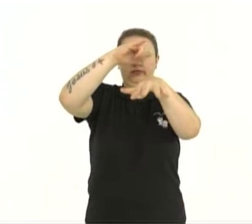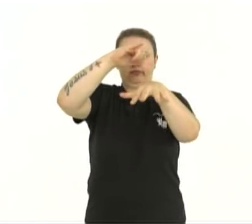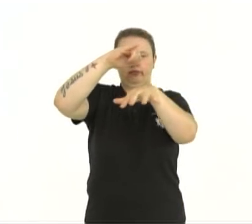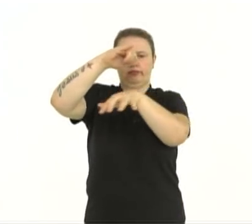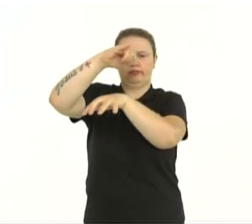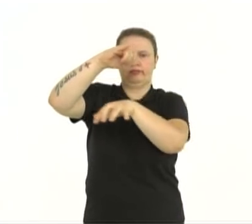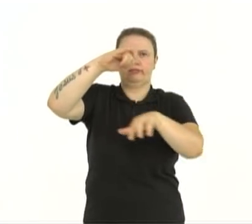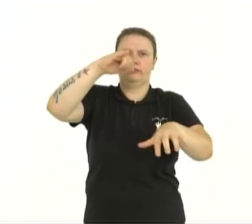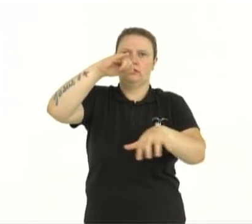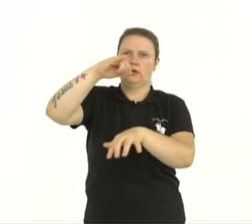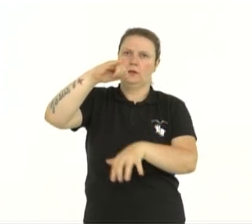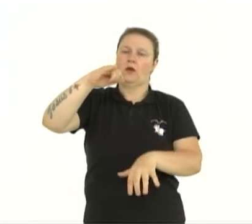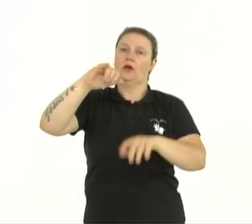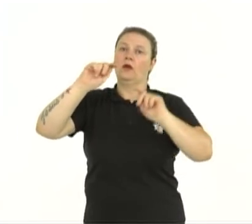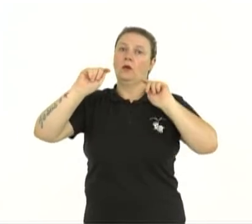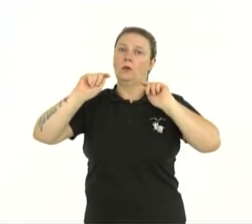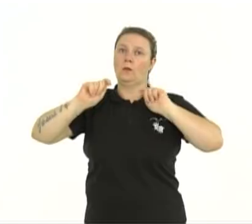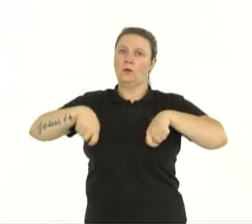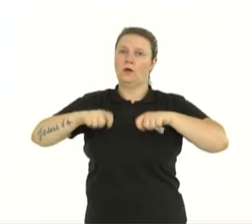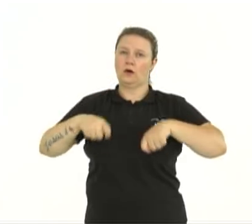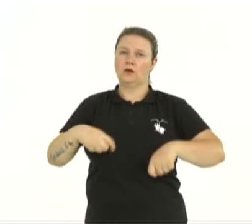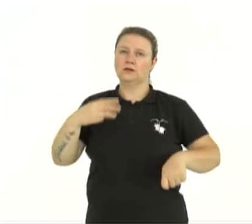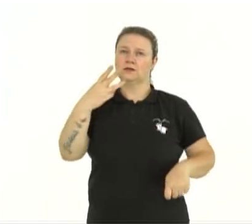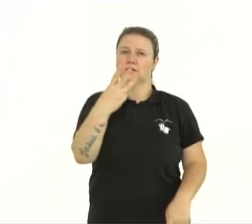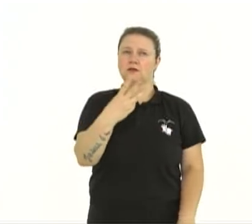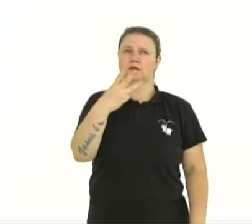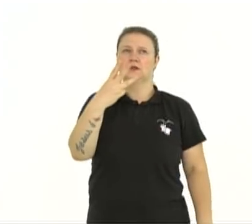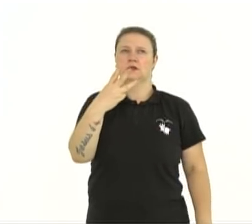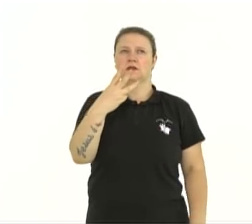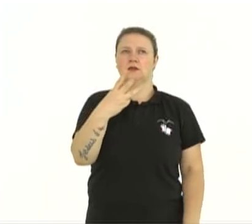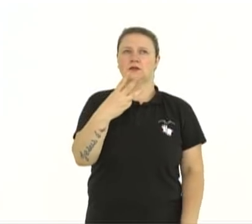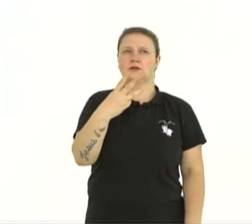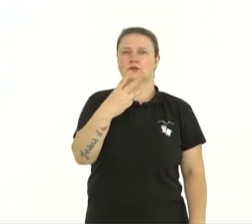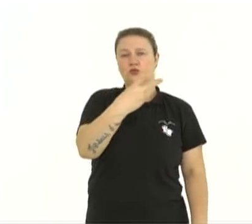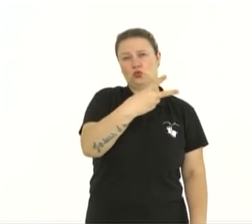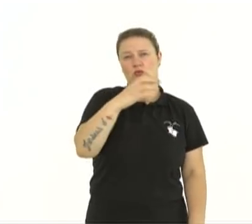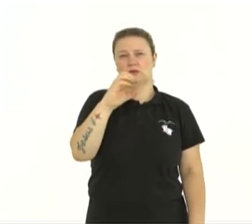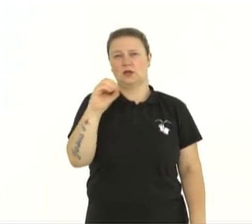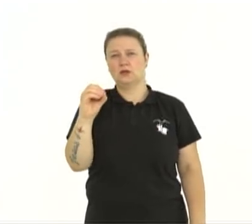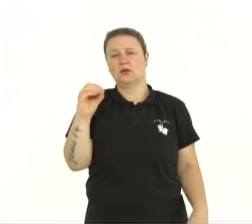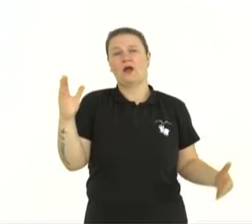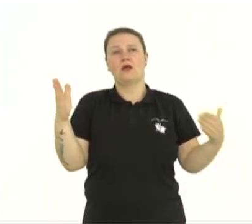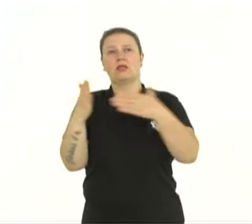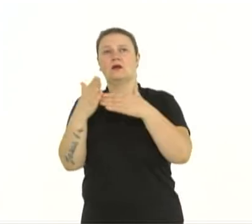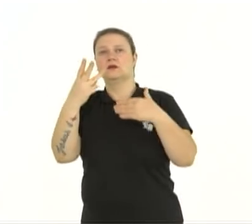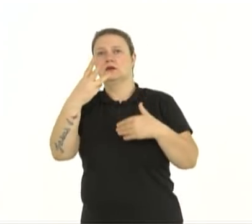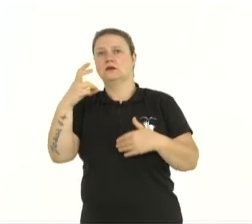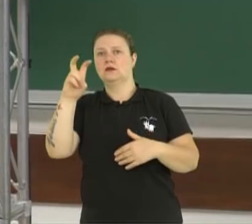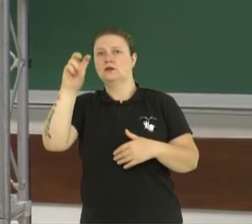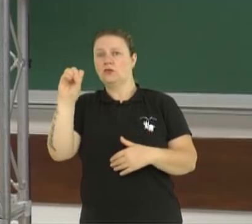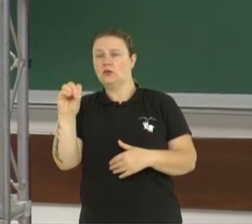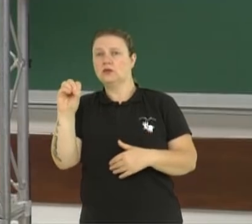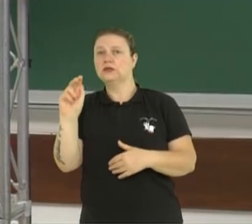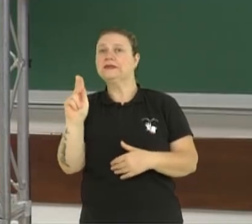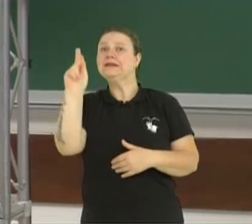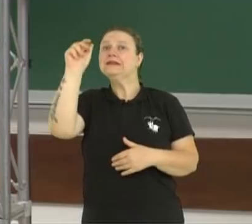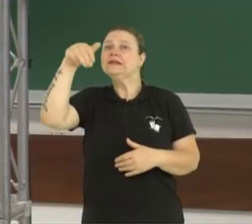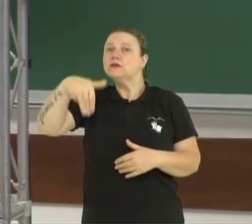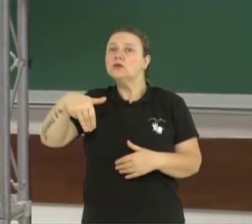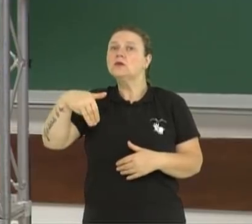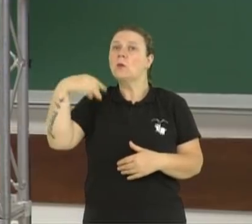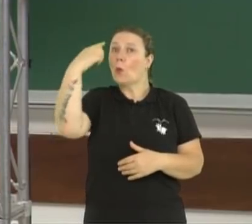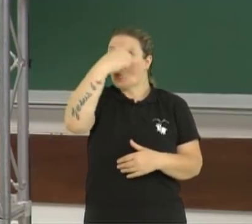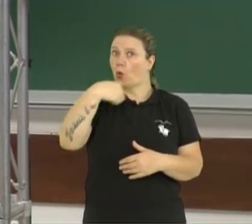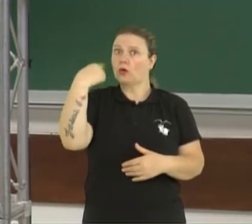nessa queda é de 200 a 350 km por hora. Pense vocês a 200 a 350 km por hora descendo.